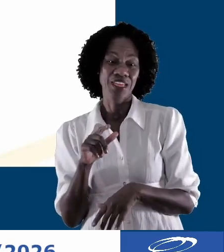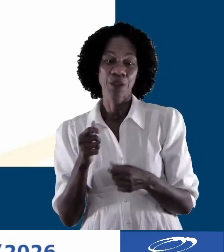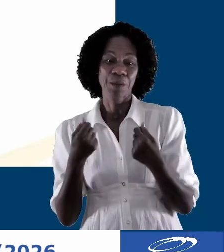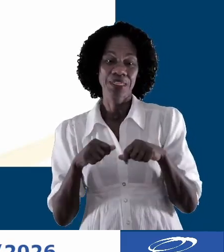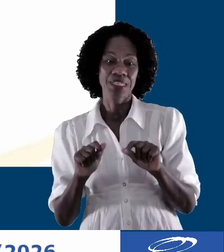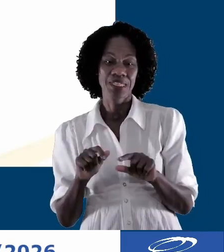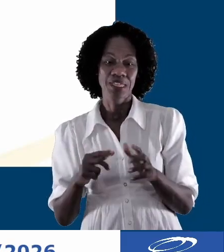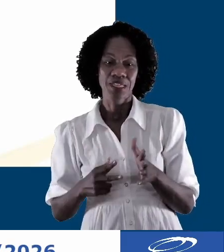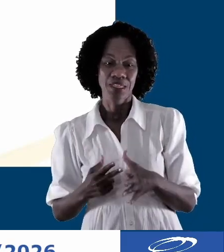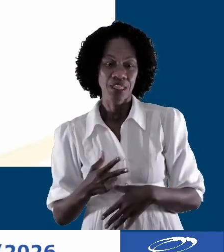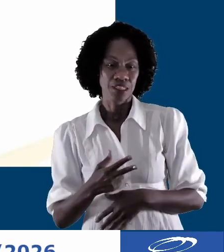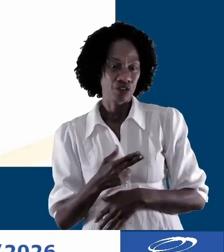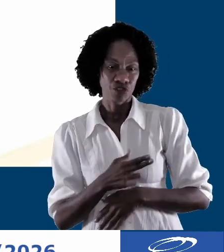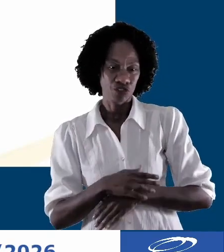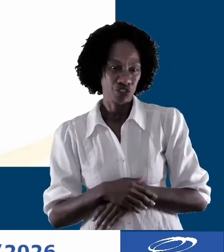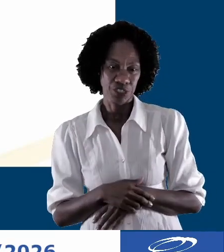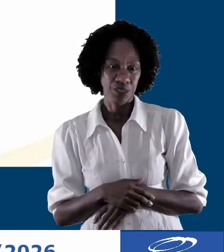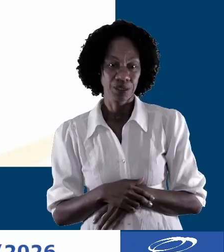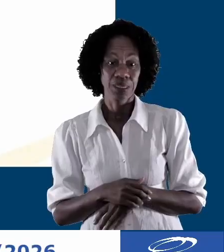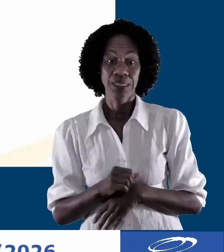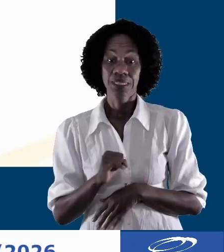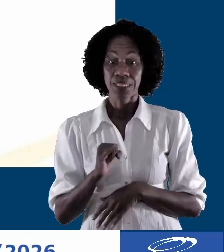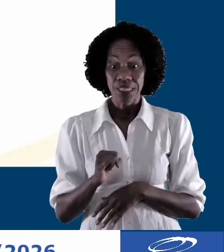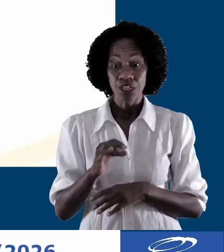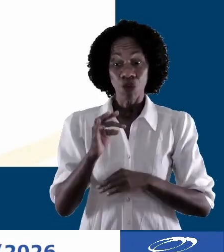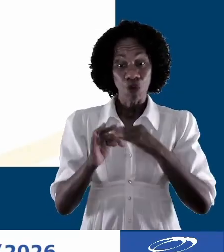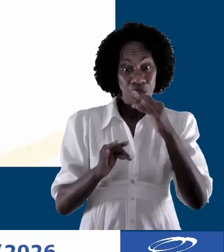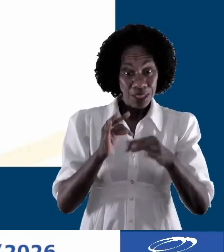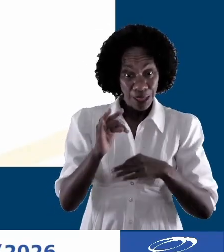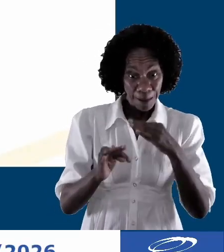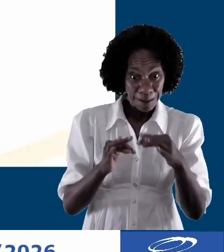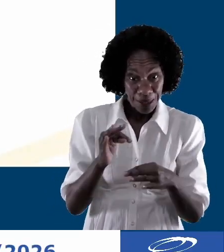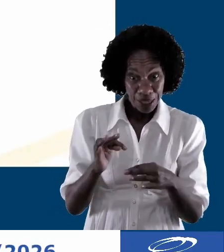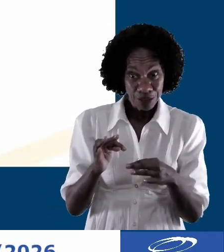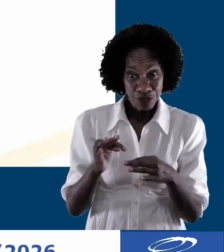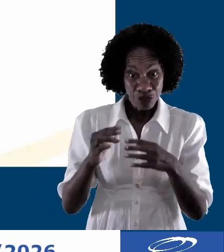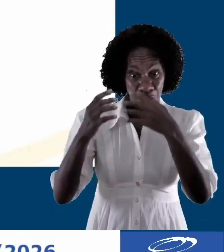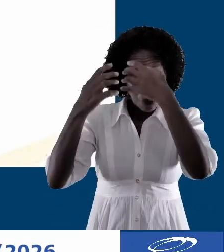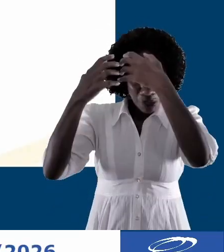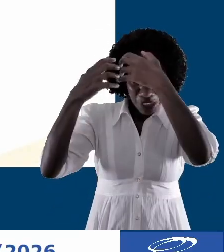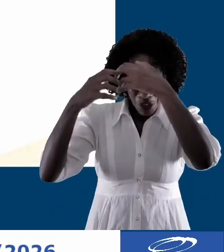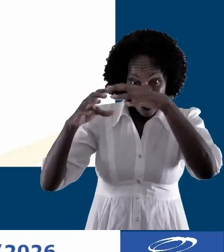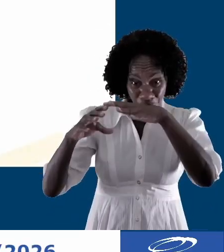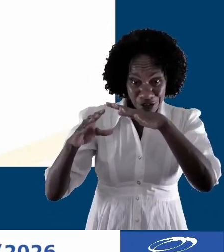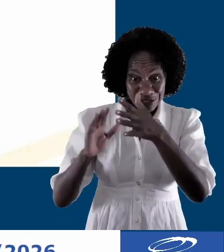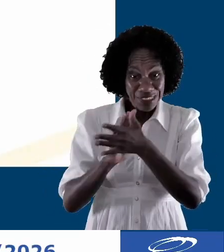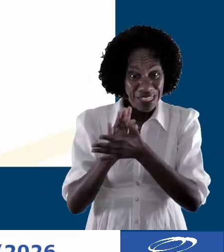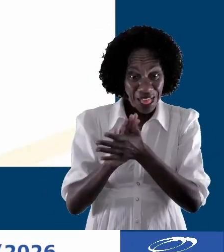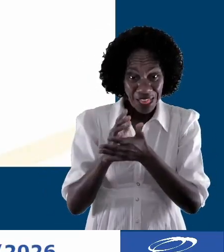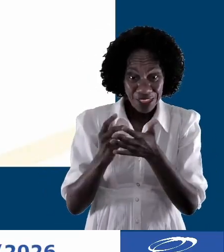já tem indicação cirúrgica. Se mesmo fazendo um tratamento, aquele déficit leve não melhora, se você tem uma piora do déficit, se você tem uma